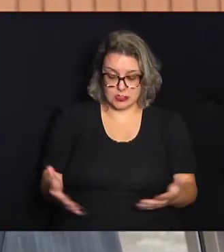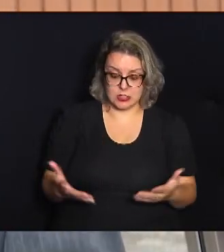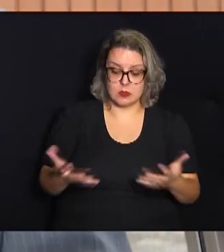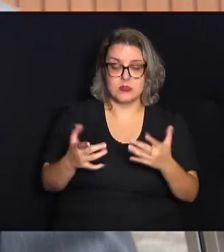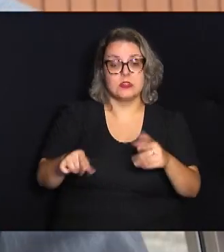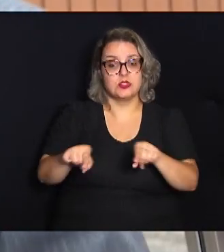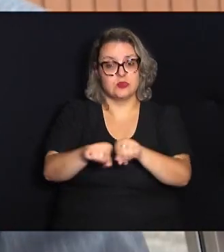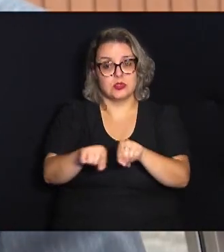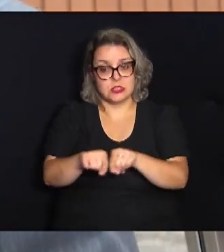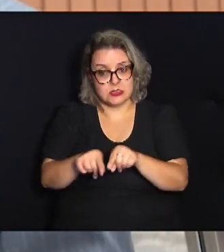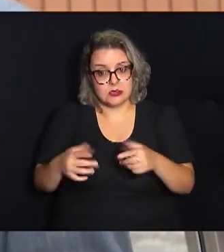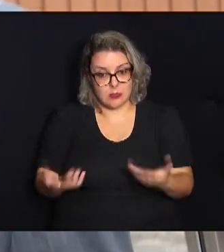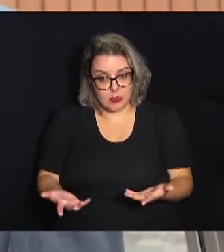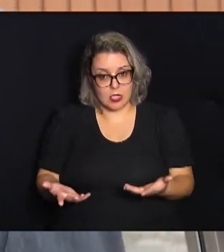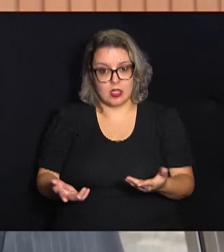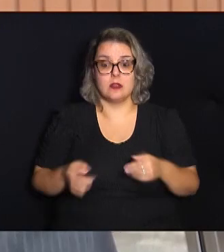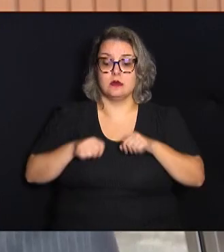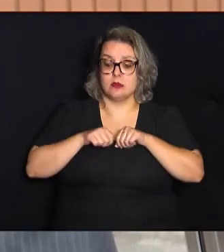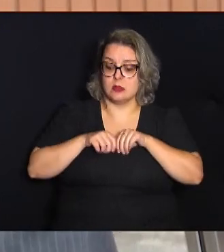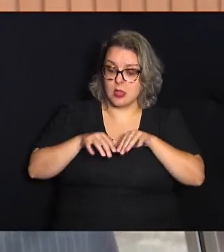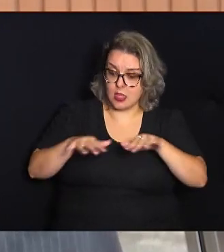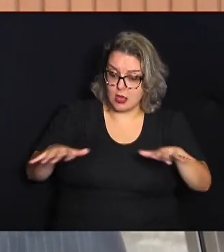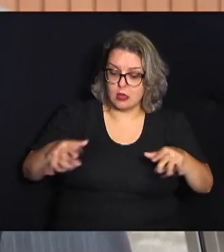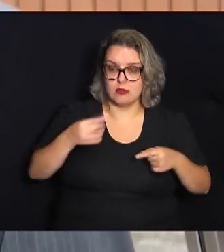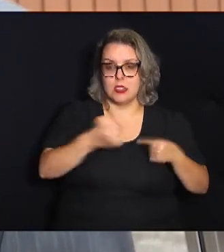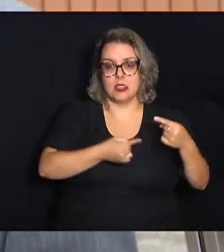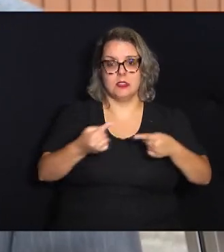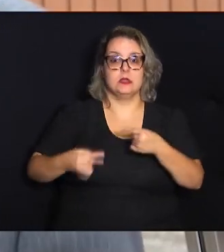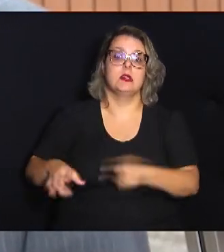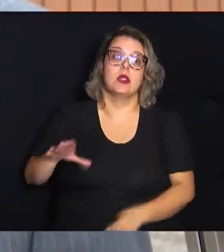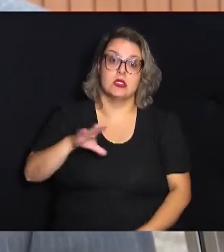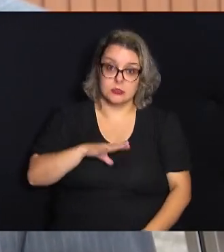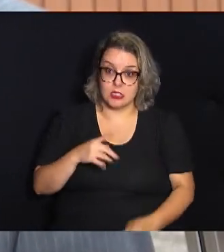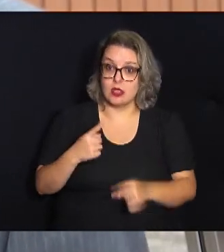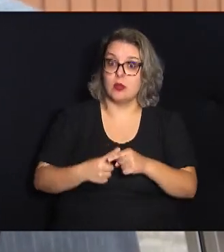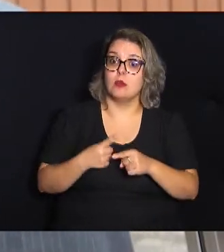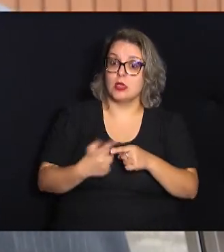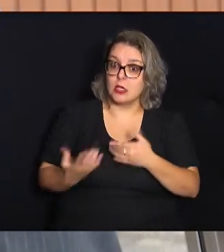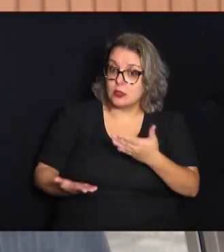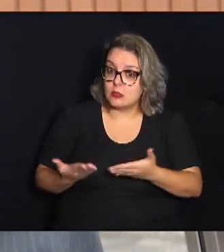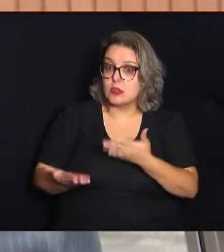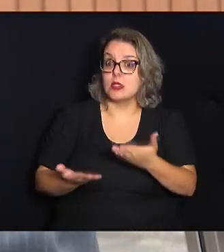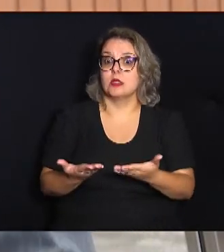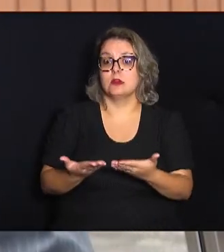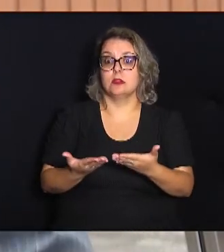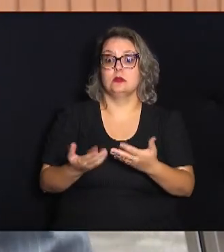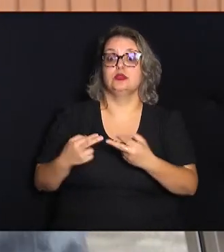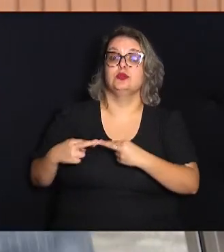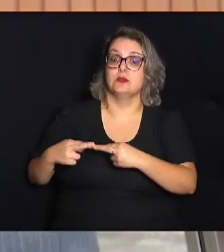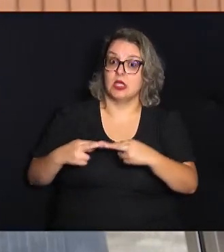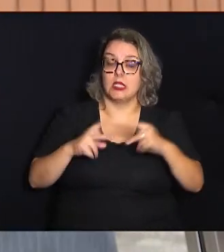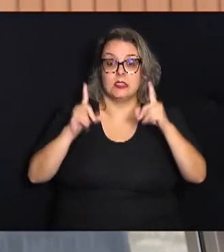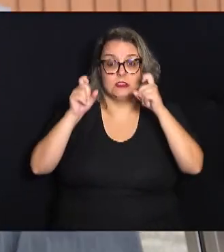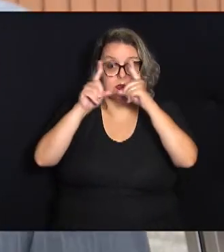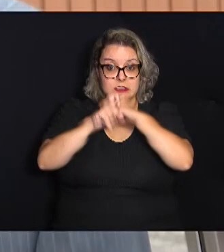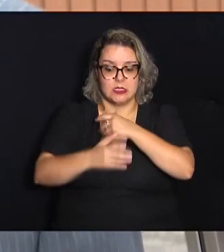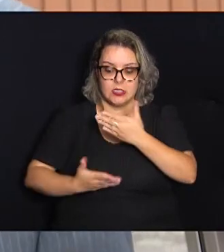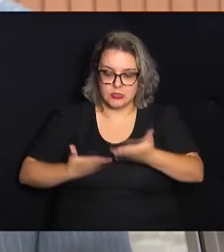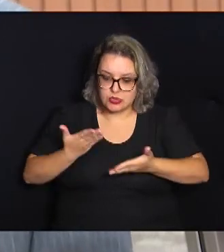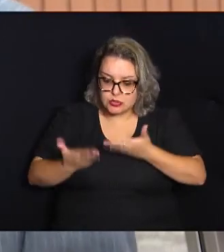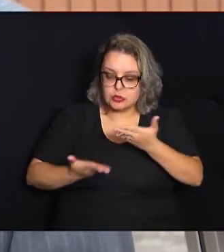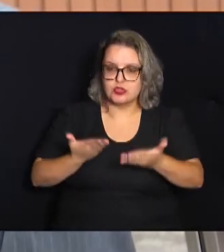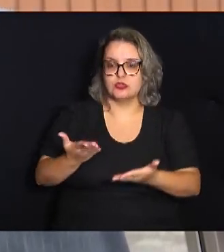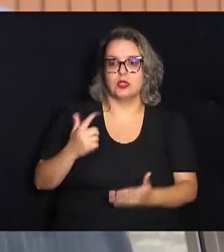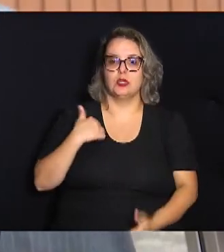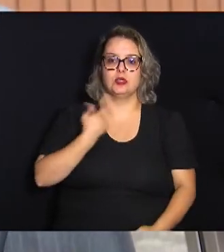também em ampliar esse debate na cidade, porque trata-se de uma rede complexa de cuidados que